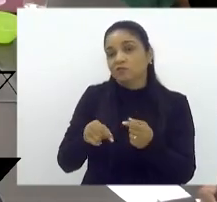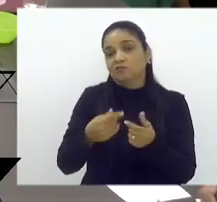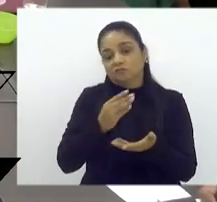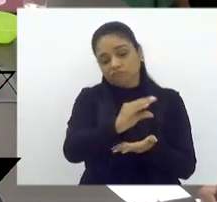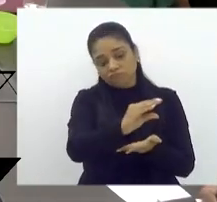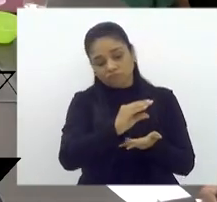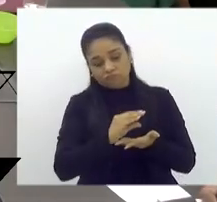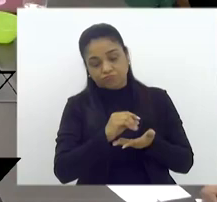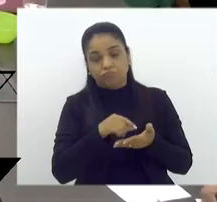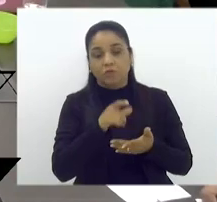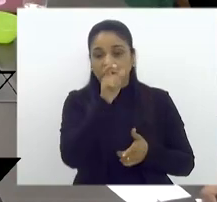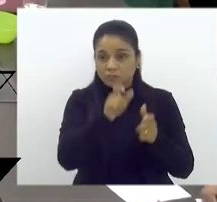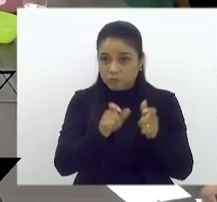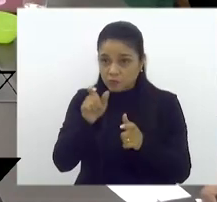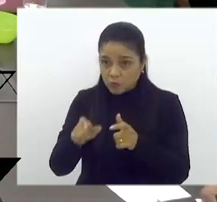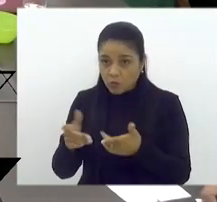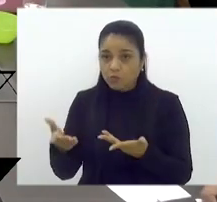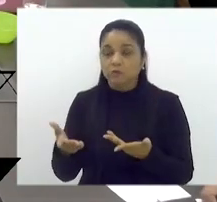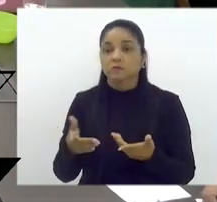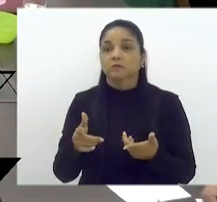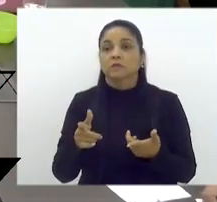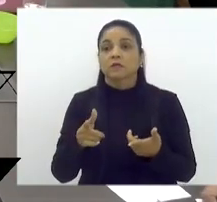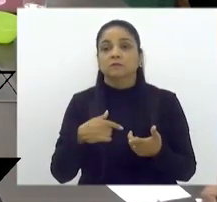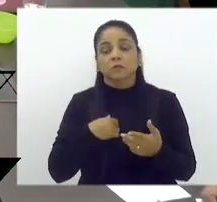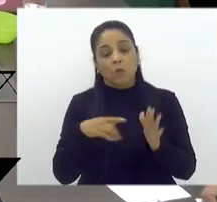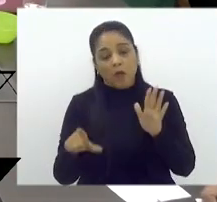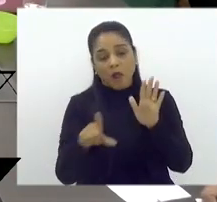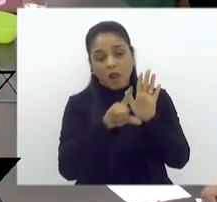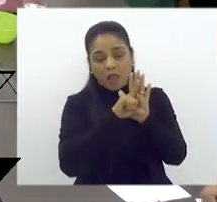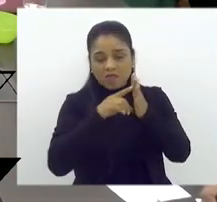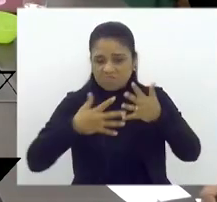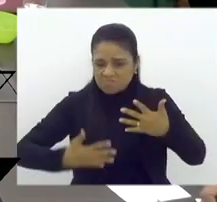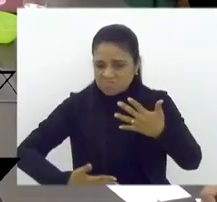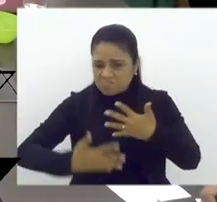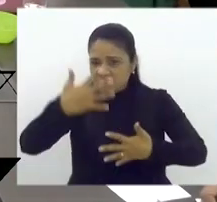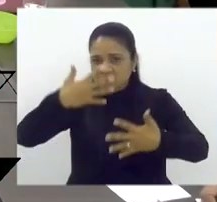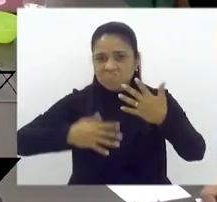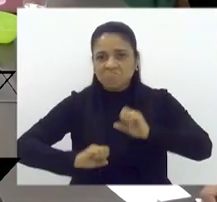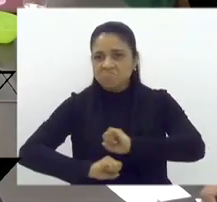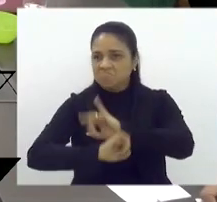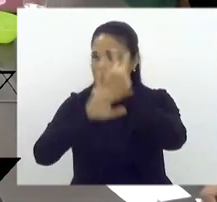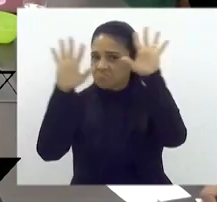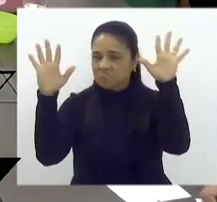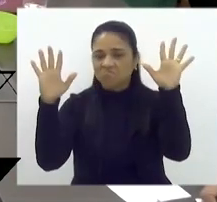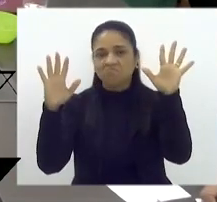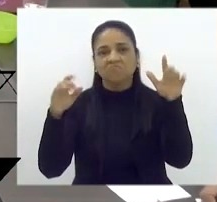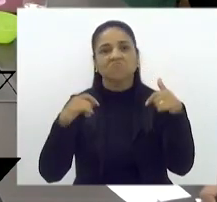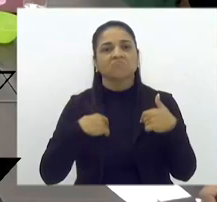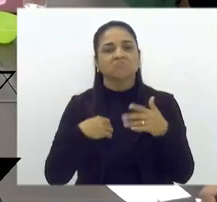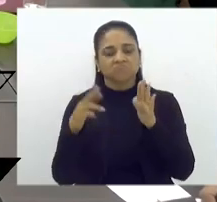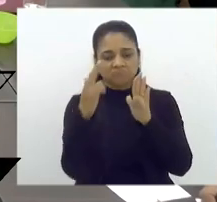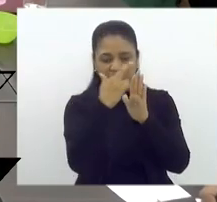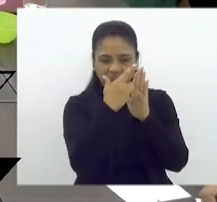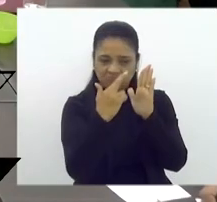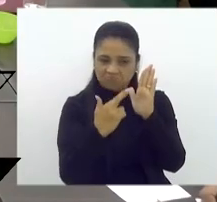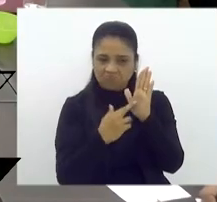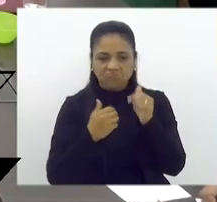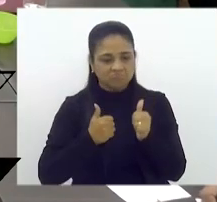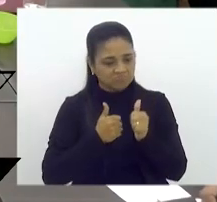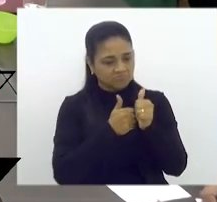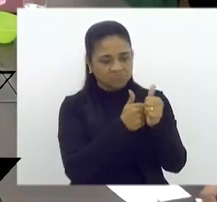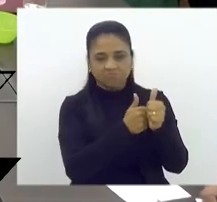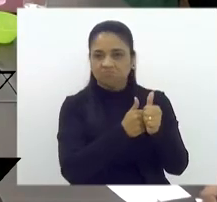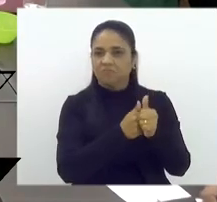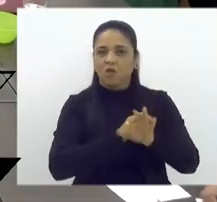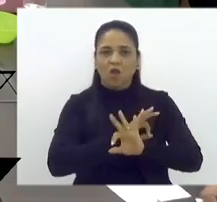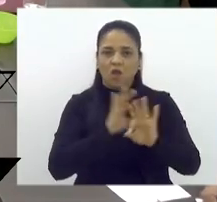financeiros com o pessoal. Então, uma lei, sob o ponto de vista da transparência, perfaz ali todos os requisitos de máxima